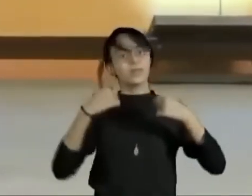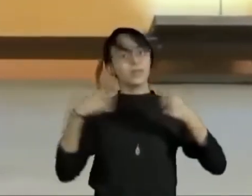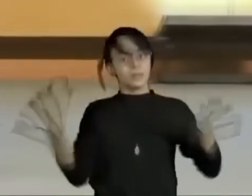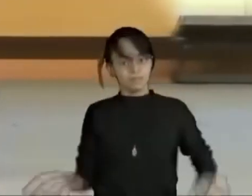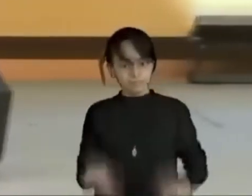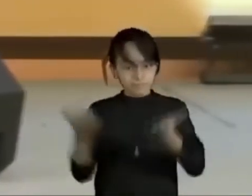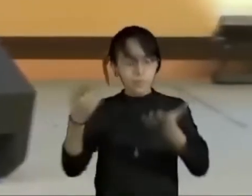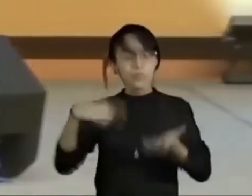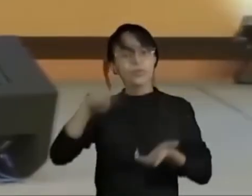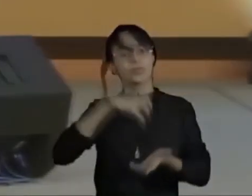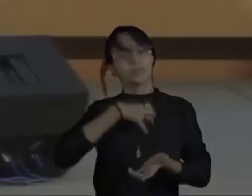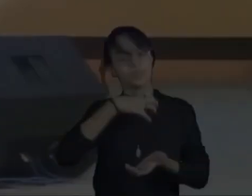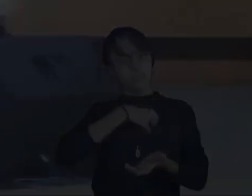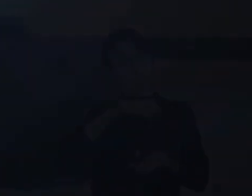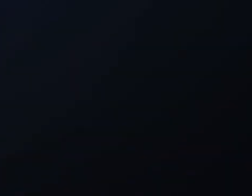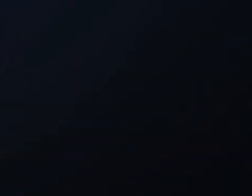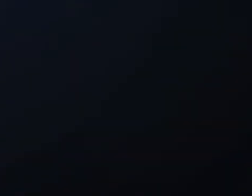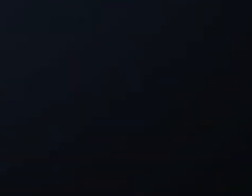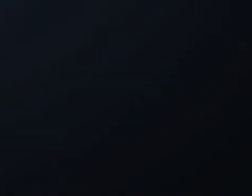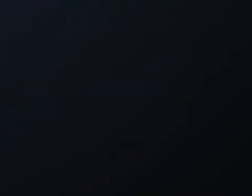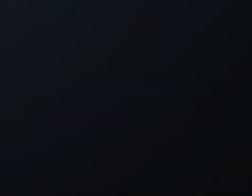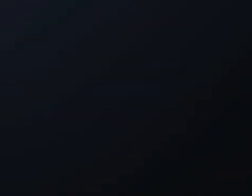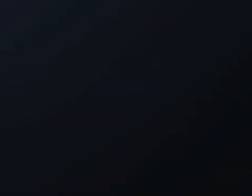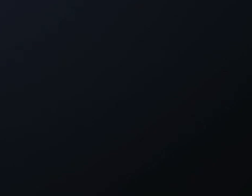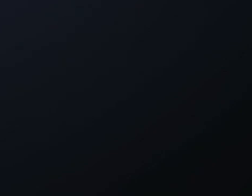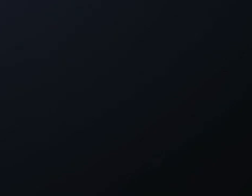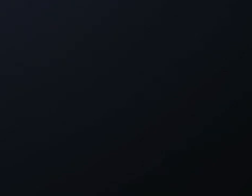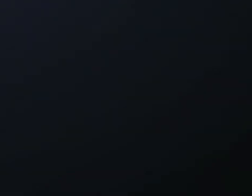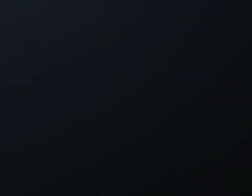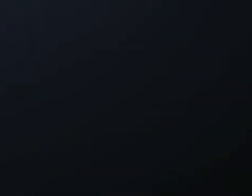você sente para você passar a crer